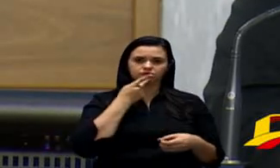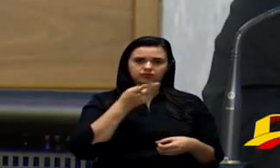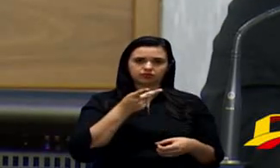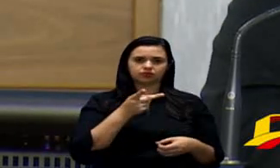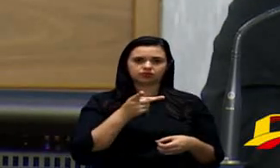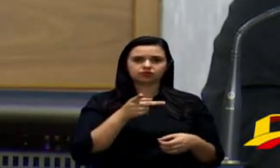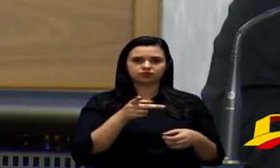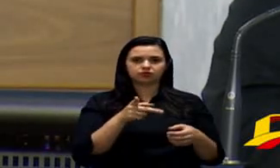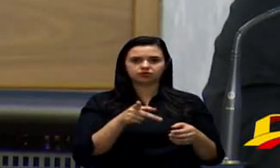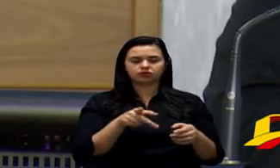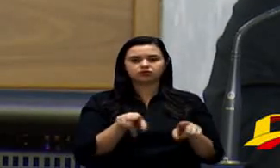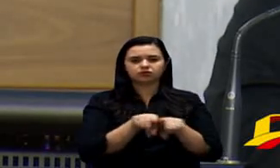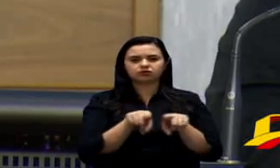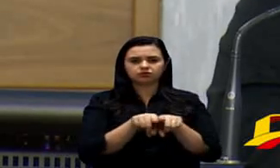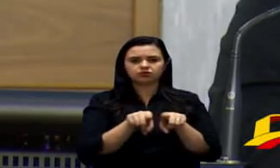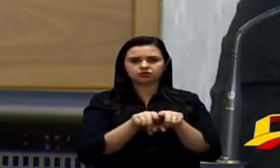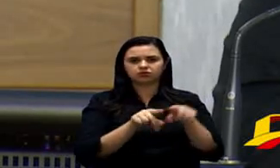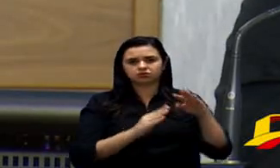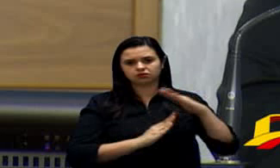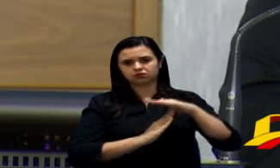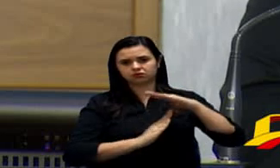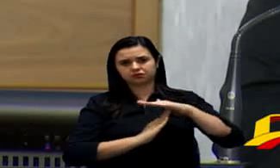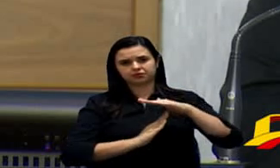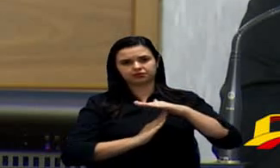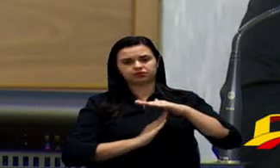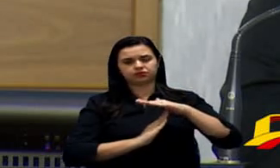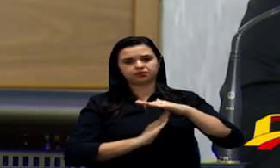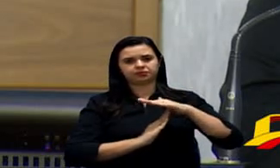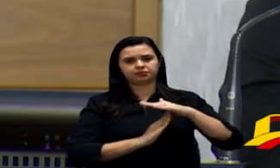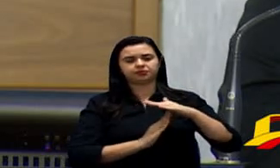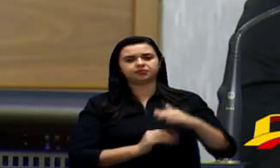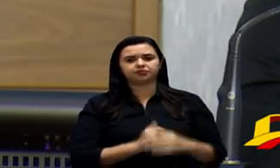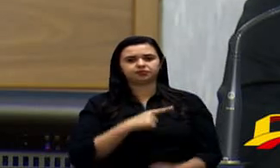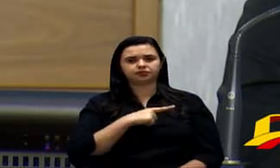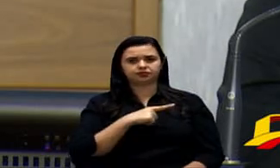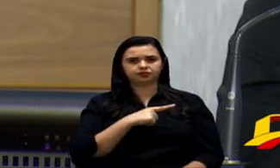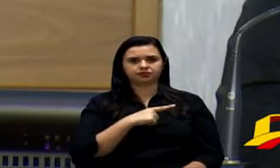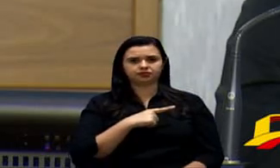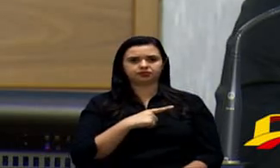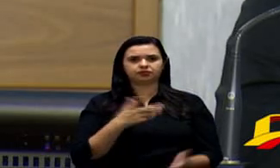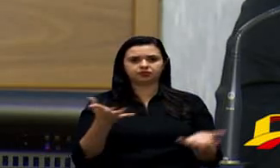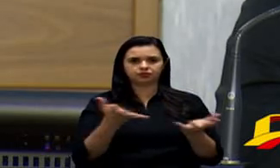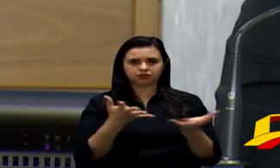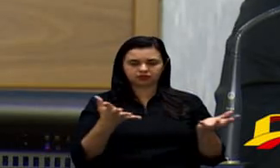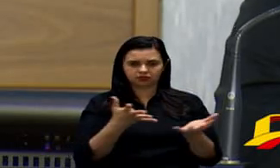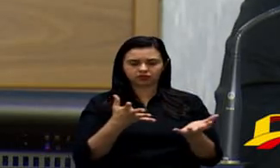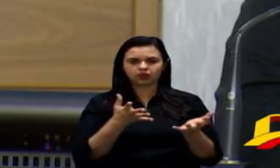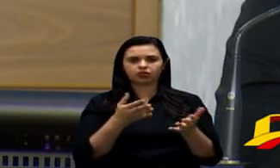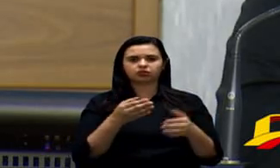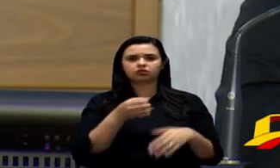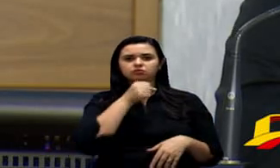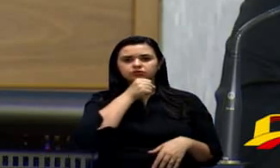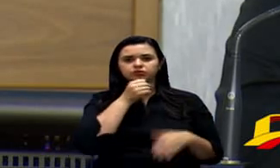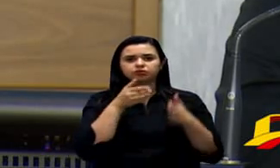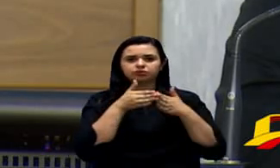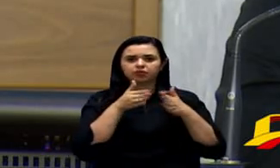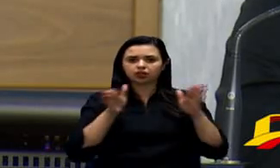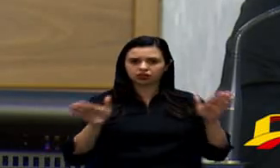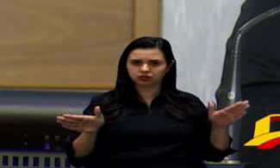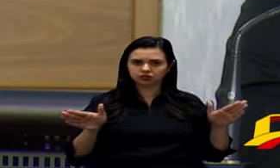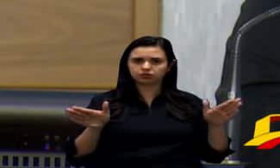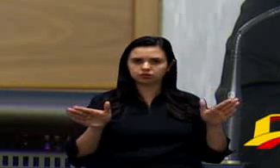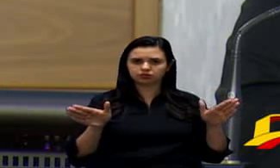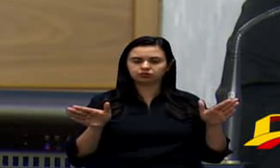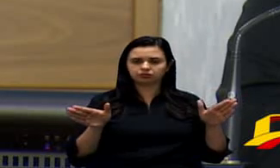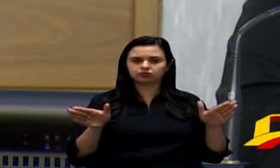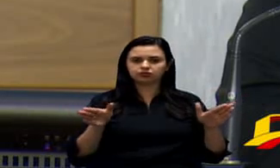uma tolerância, vereadora. Nós vamos ter uma tolerância. E vou abrir o microfone agora de todos para que todos possam se identificar